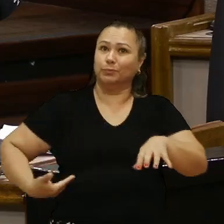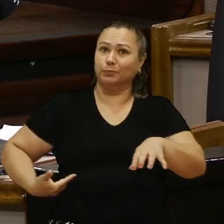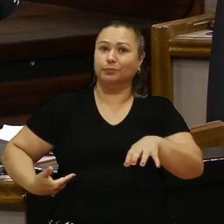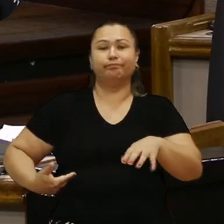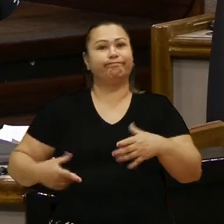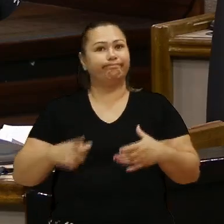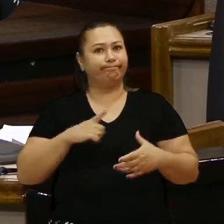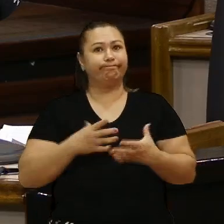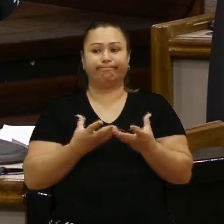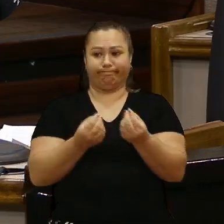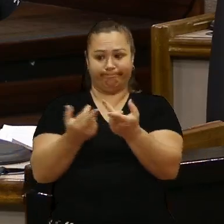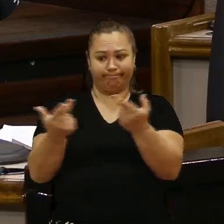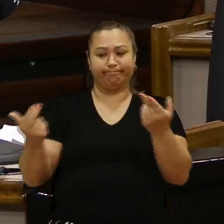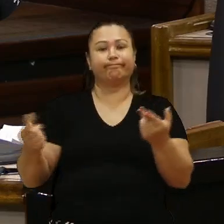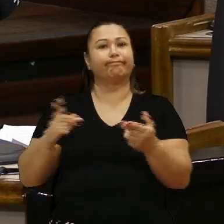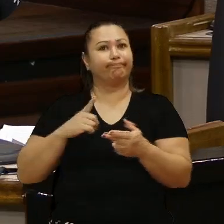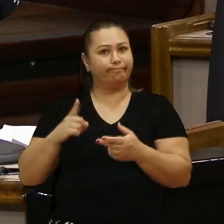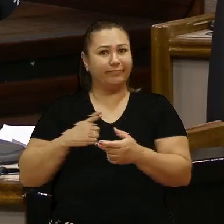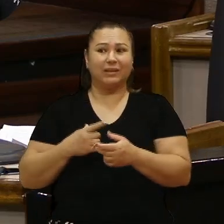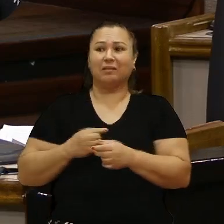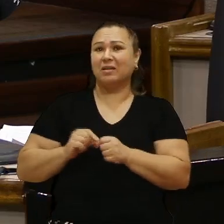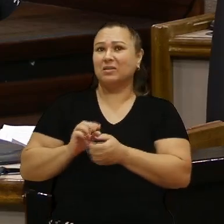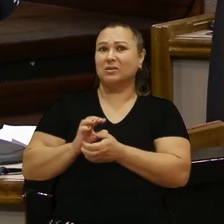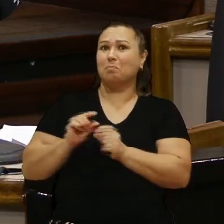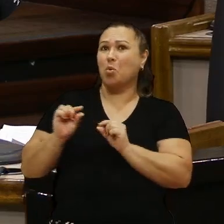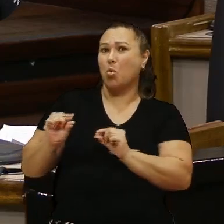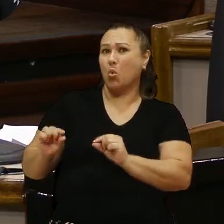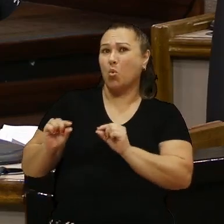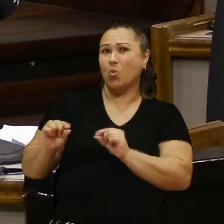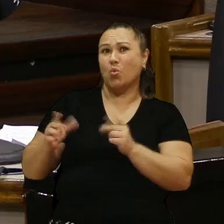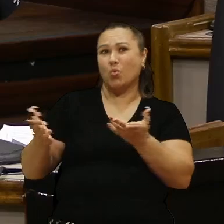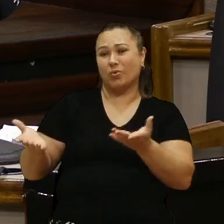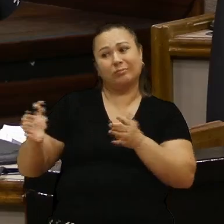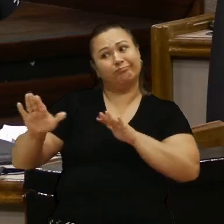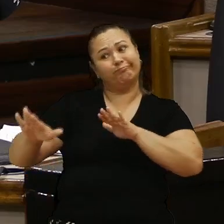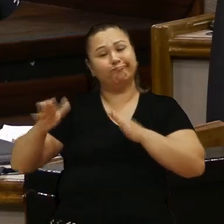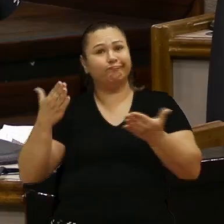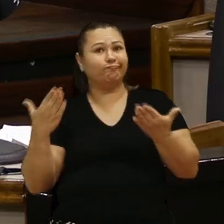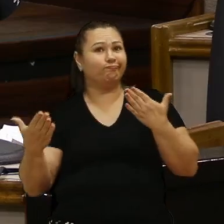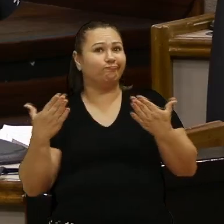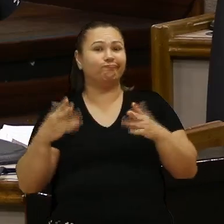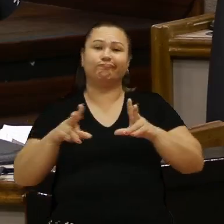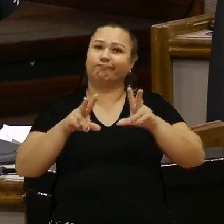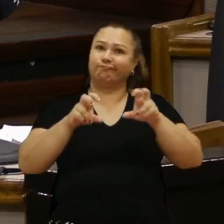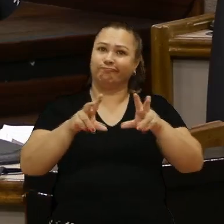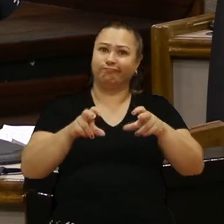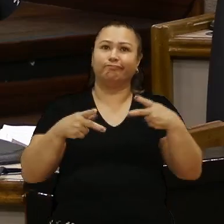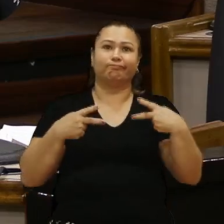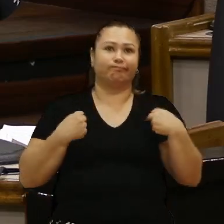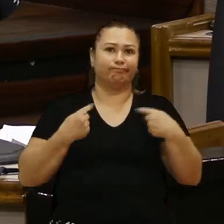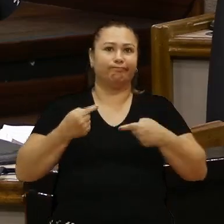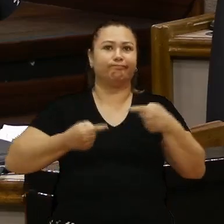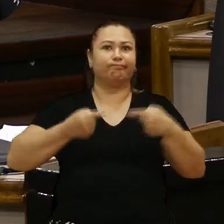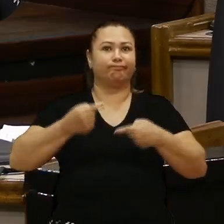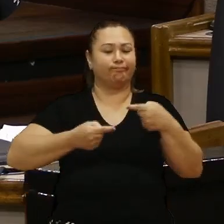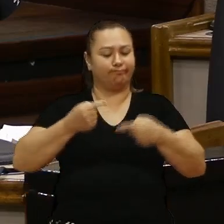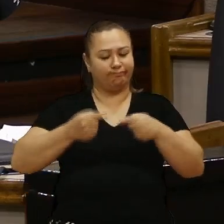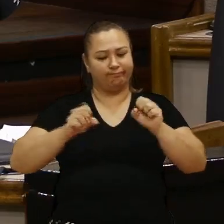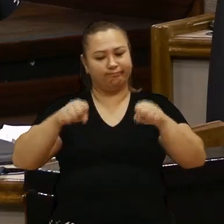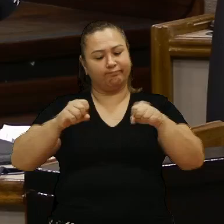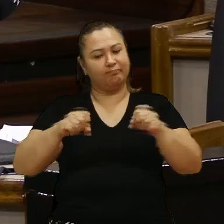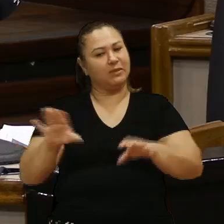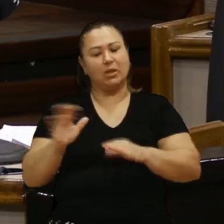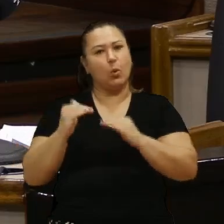tem muito recurso e é feito muito pouco. Então, isso é um assunto que eu acho que merece, sim, um debate. Em partes, eu